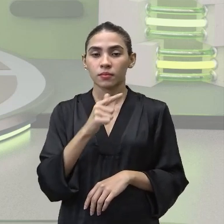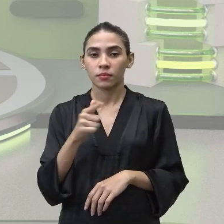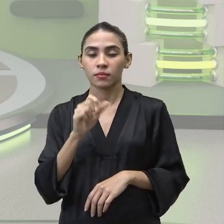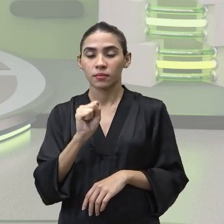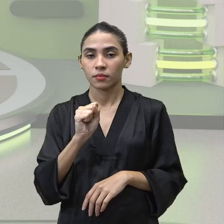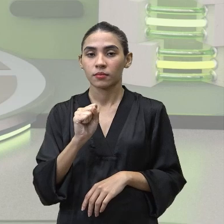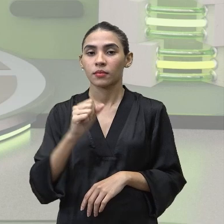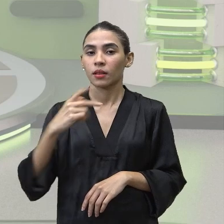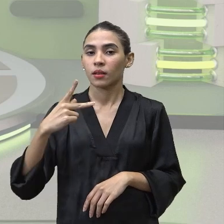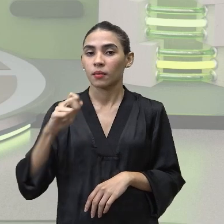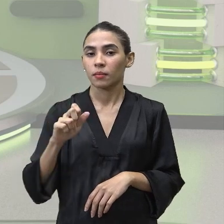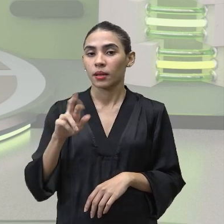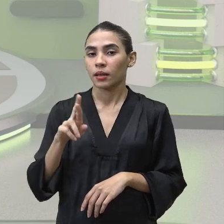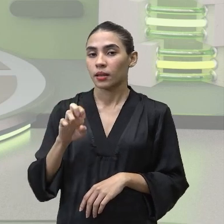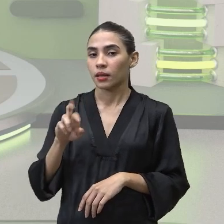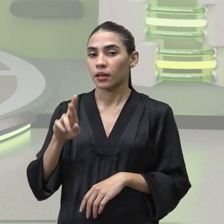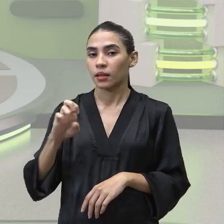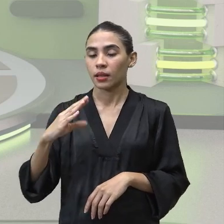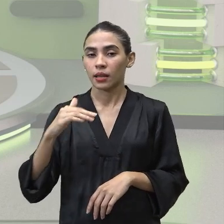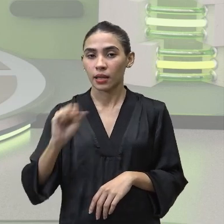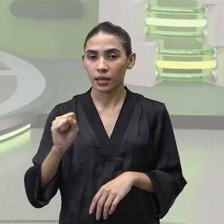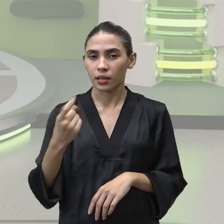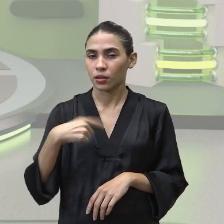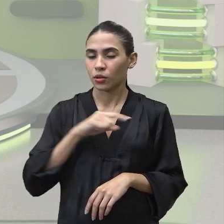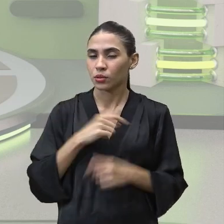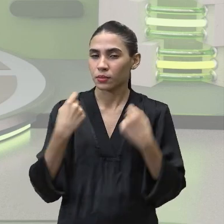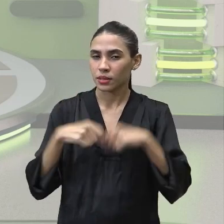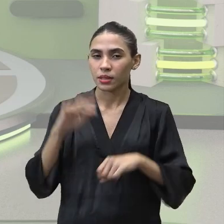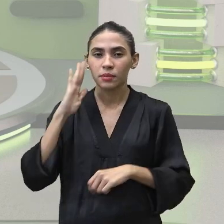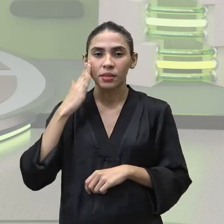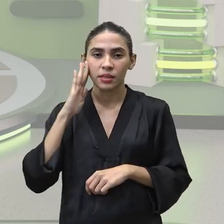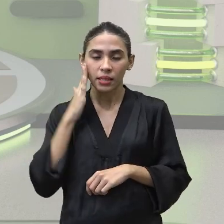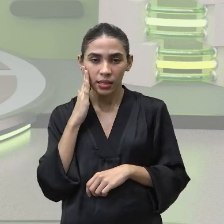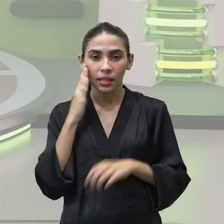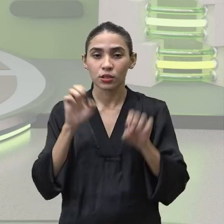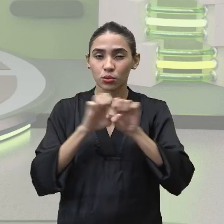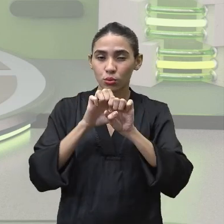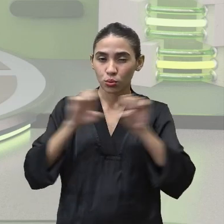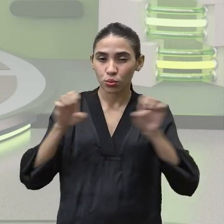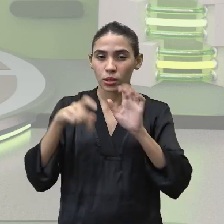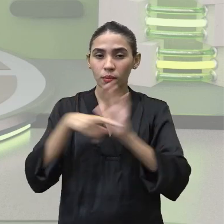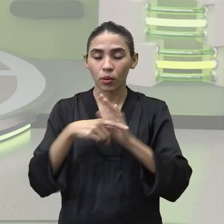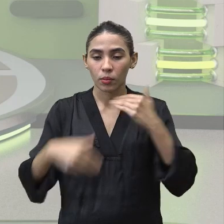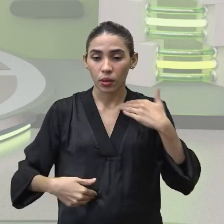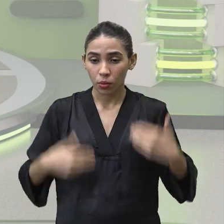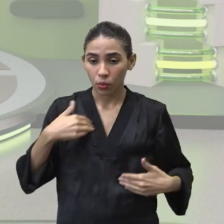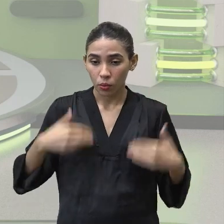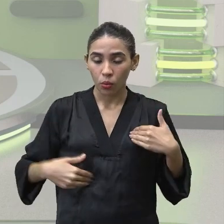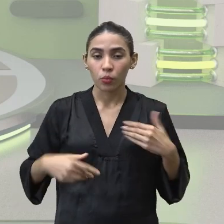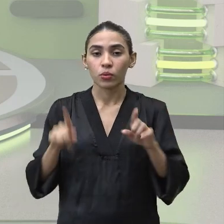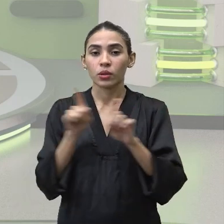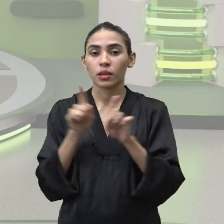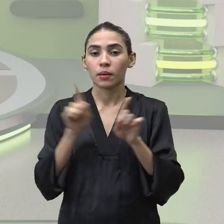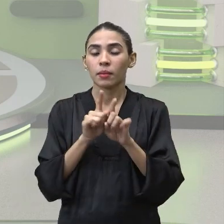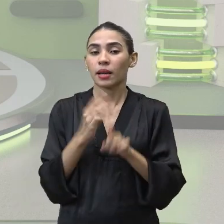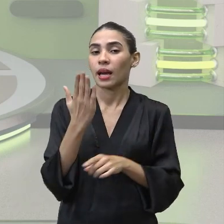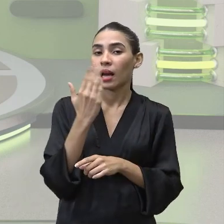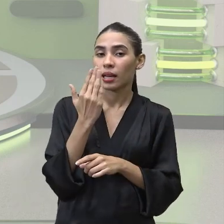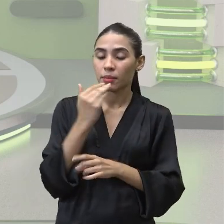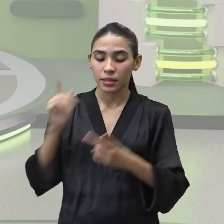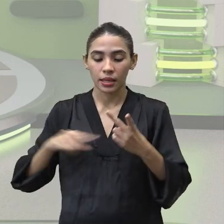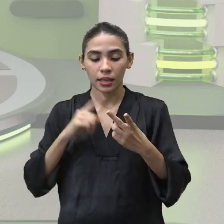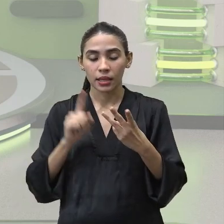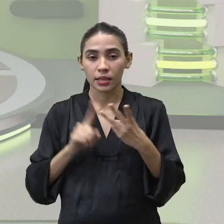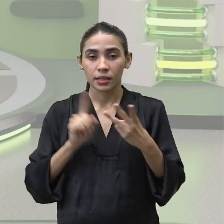a gente entender eles, tem que entender um pouco da característica da anatomia, dos hábitos alimentares e dos habitats